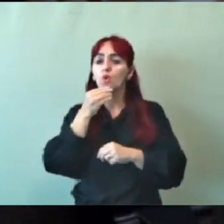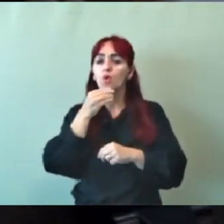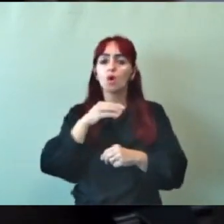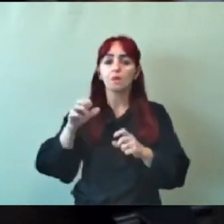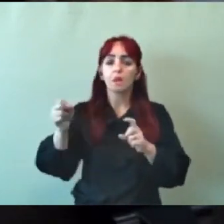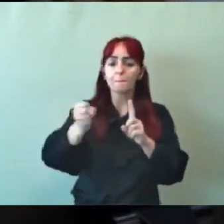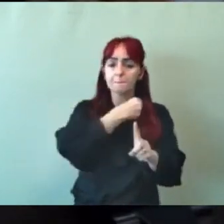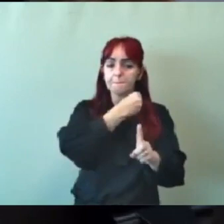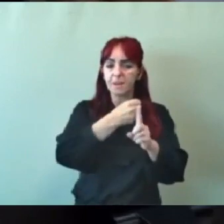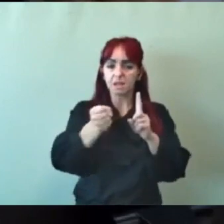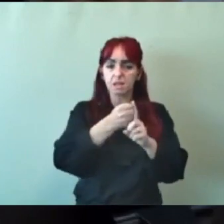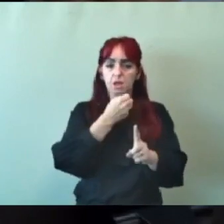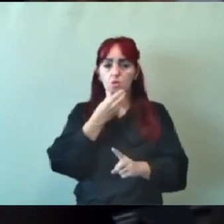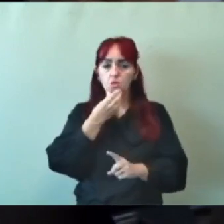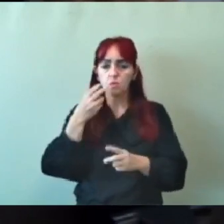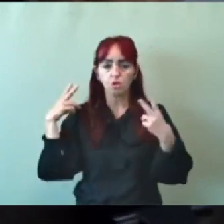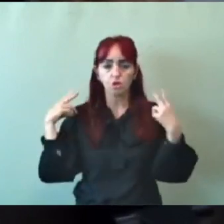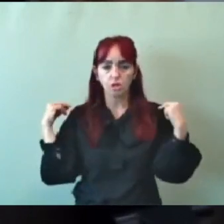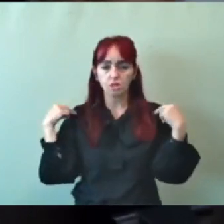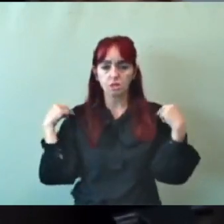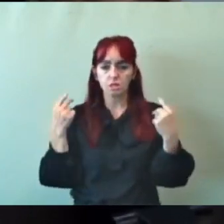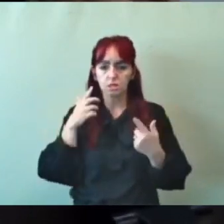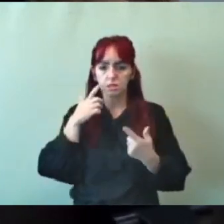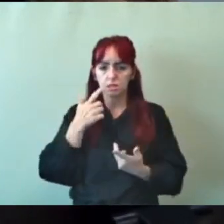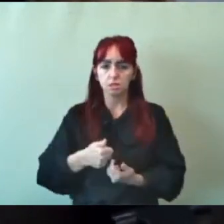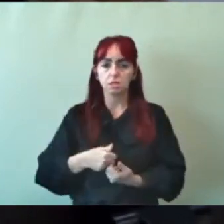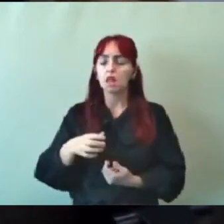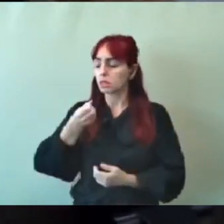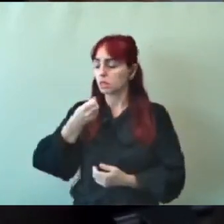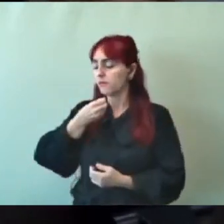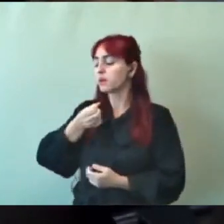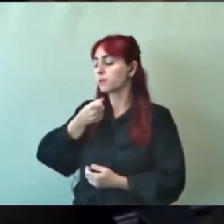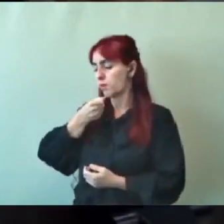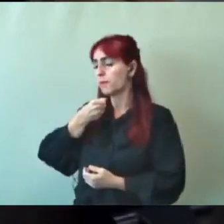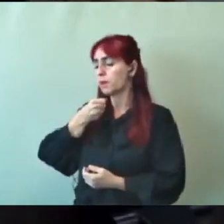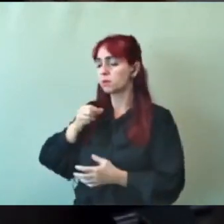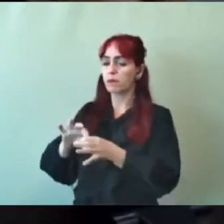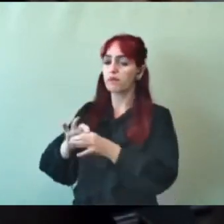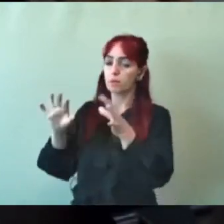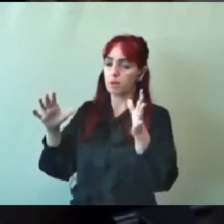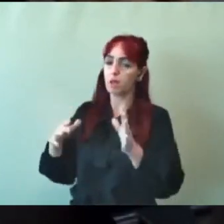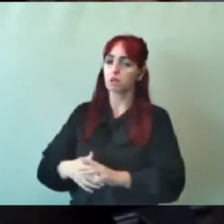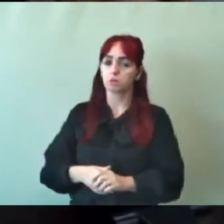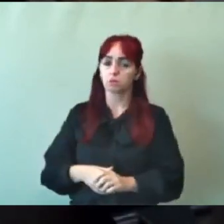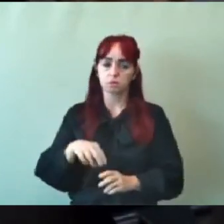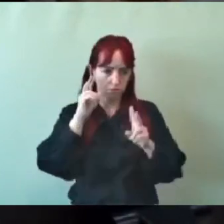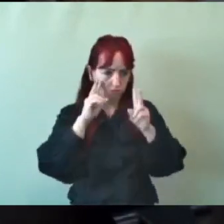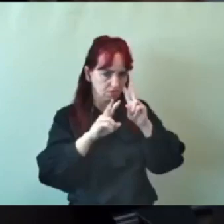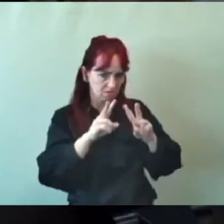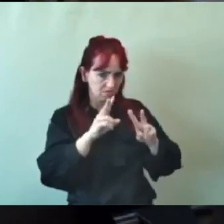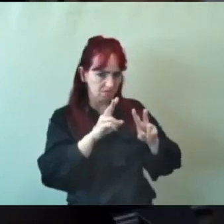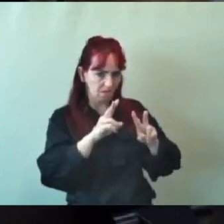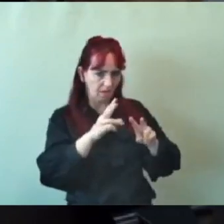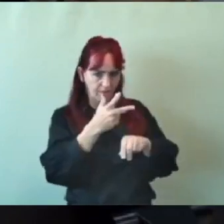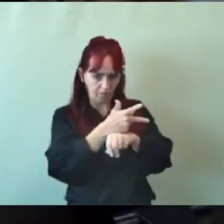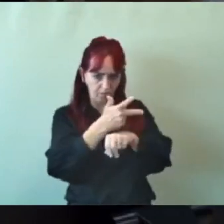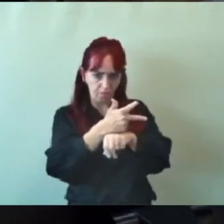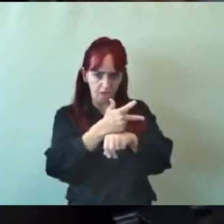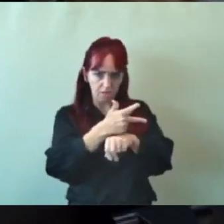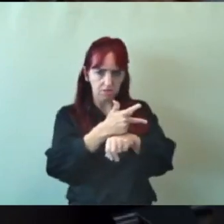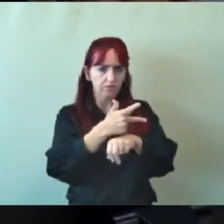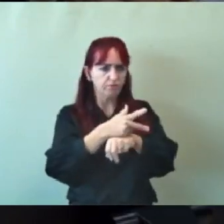o cara? Ele já? Ele prestou depoimento e foi liberado. Vocês viram a cena lá? O negócio foi horrível, horrível. Pegou,